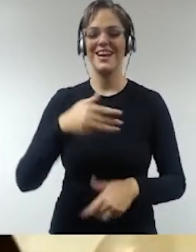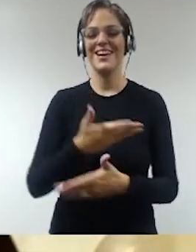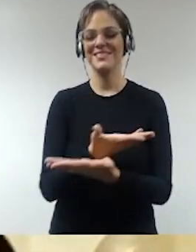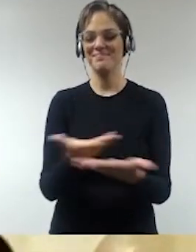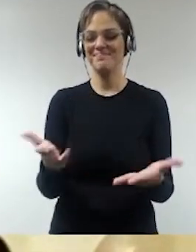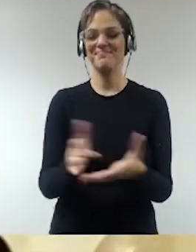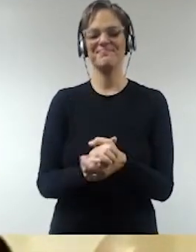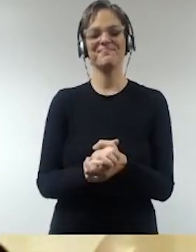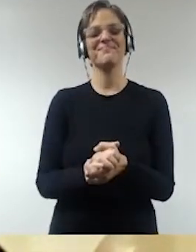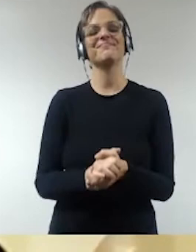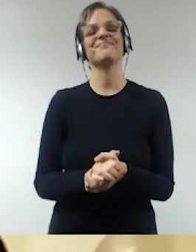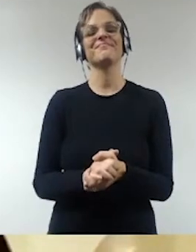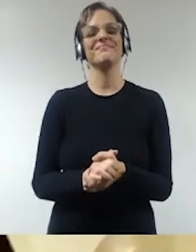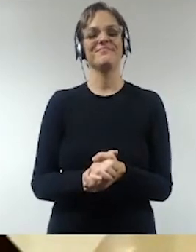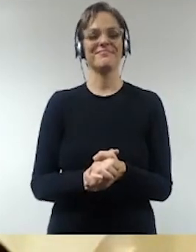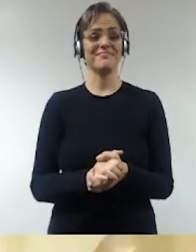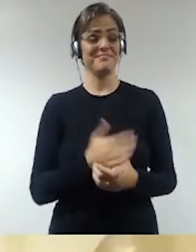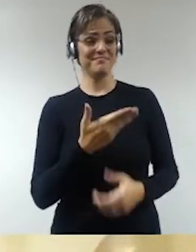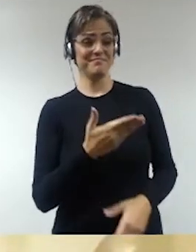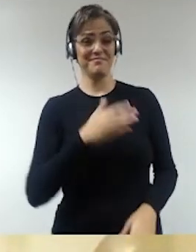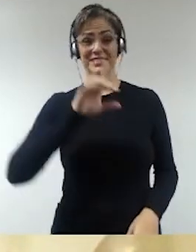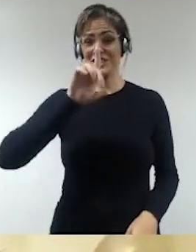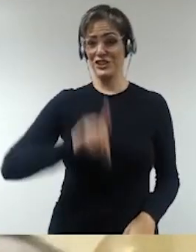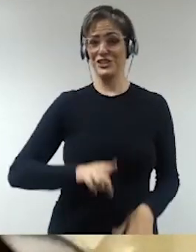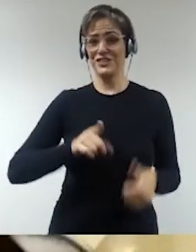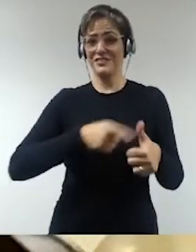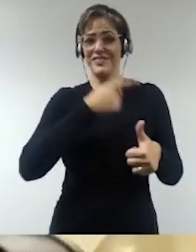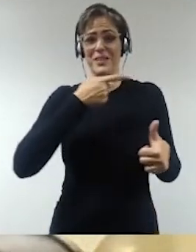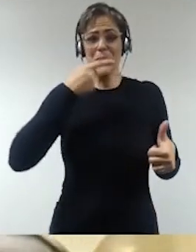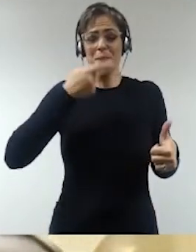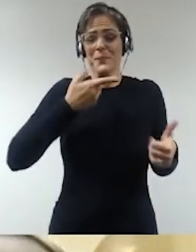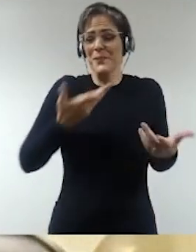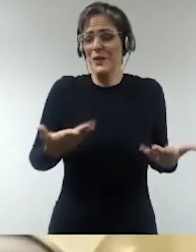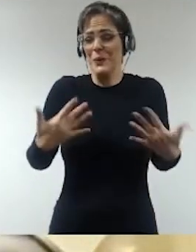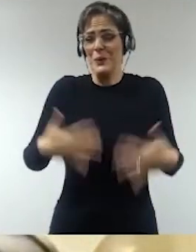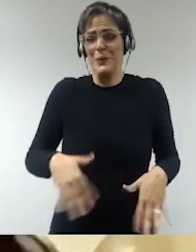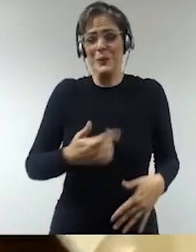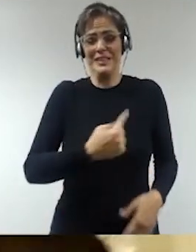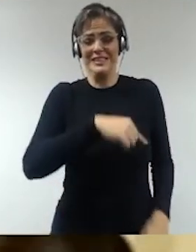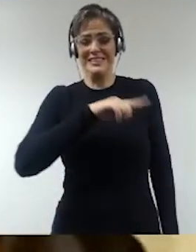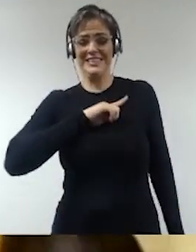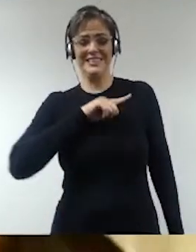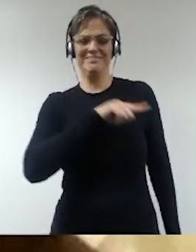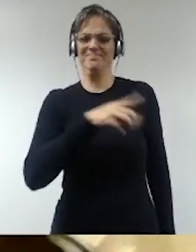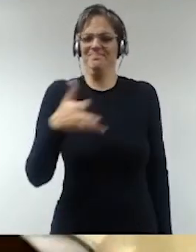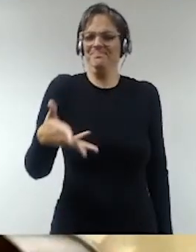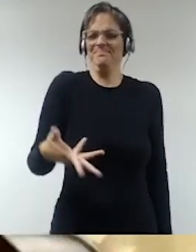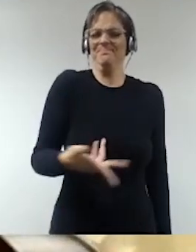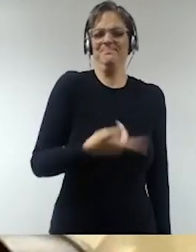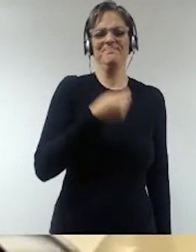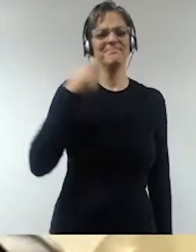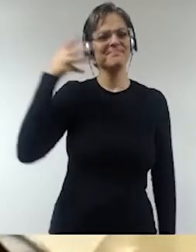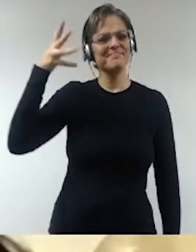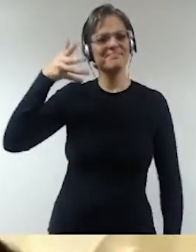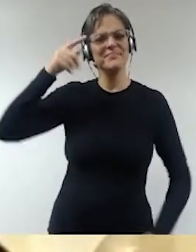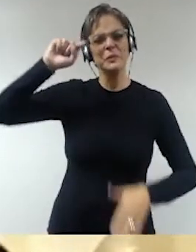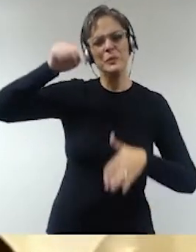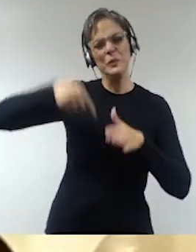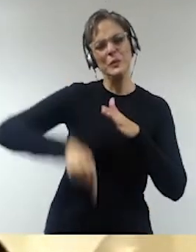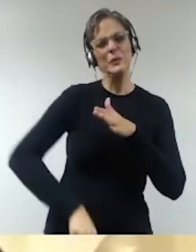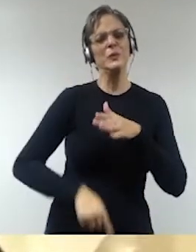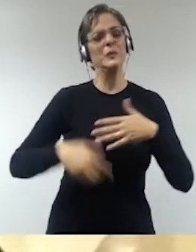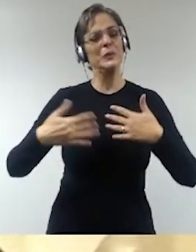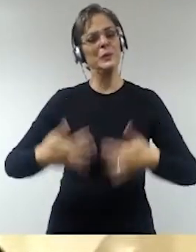tarefa muito difícil falar depois do meu diretor, doutor André, que de uma maneira tão brilhante, né, e com tanto conteúdo